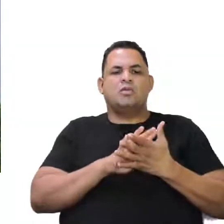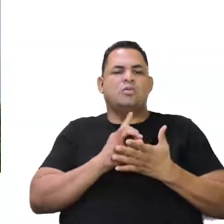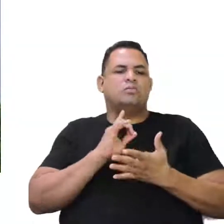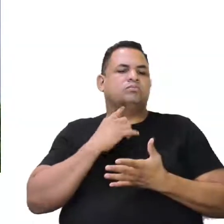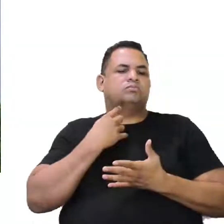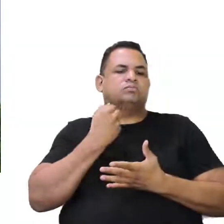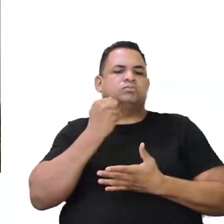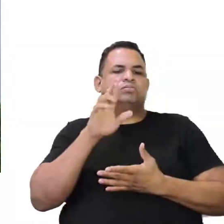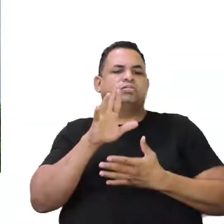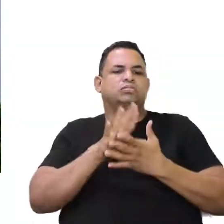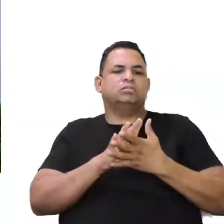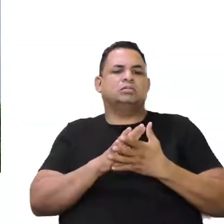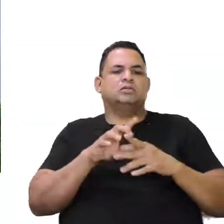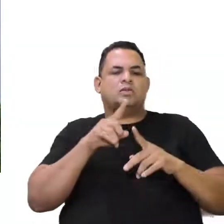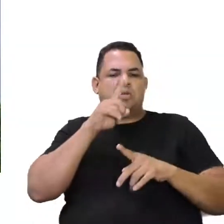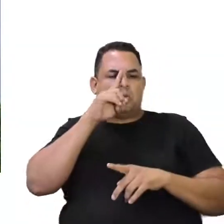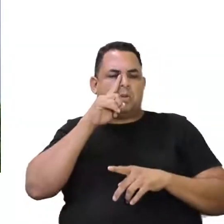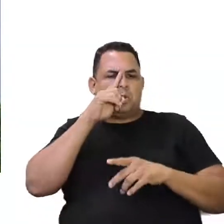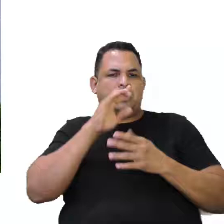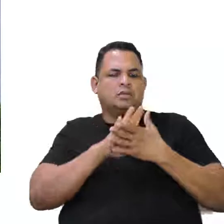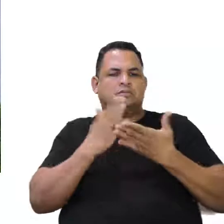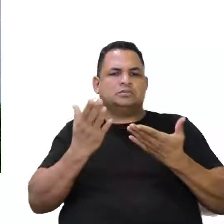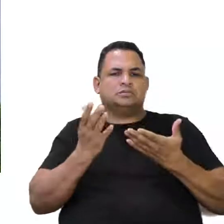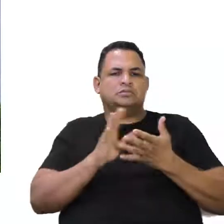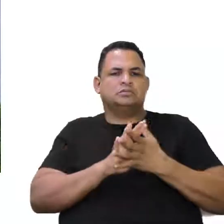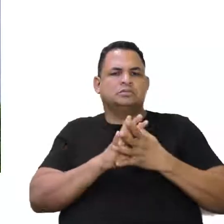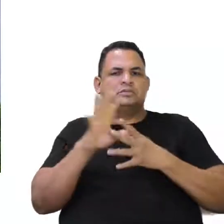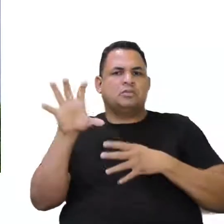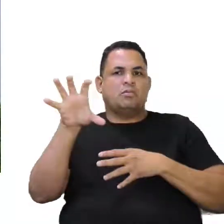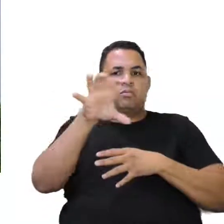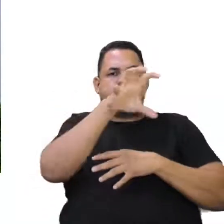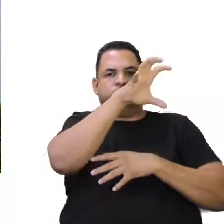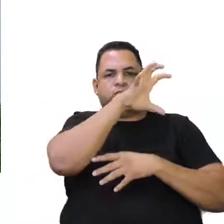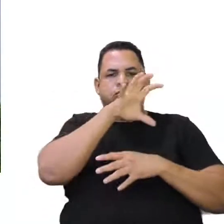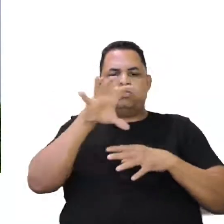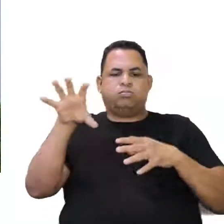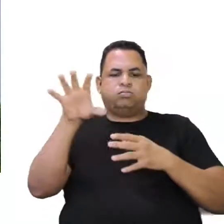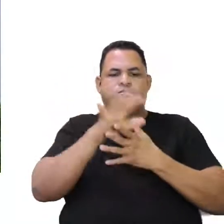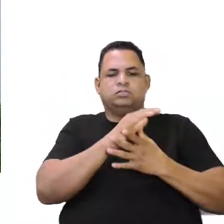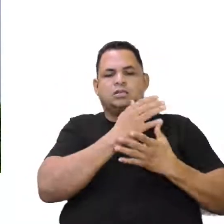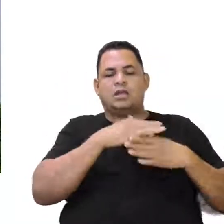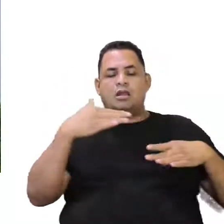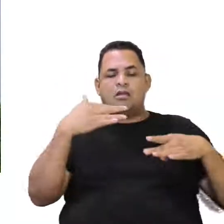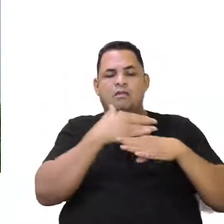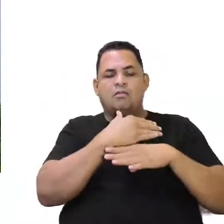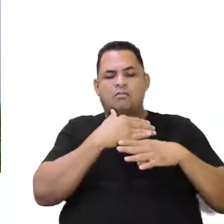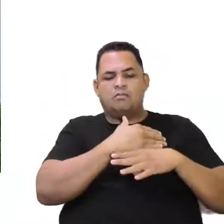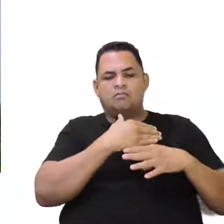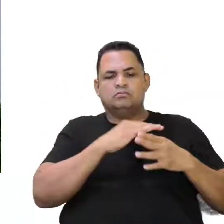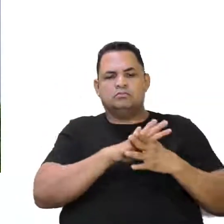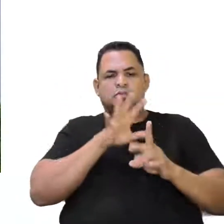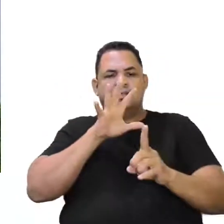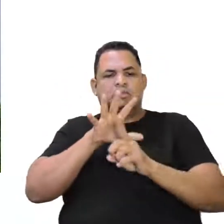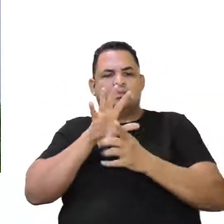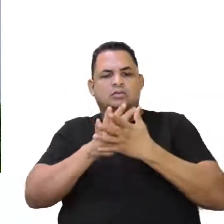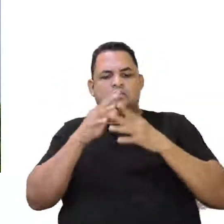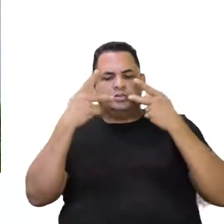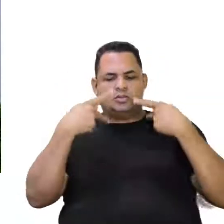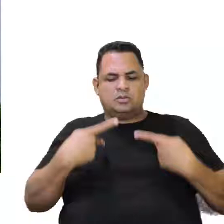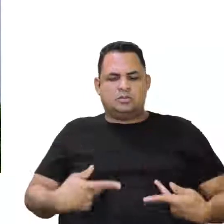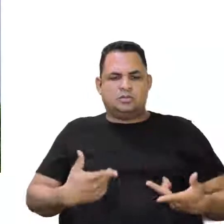tóxicos que vão danificar, trazidos pela massa de ar para as áreas urbanas, então afetando a população